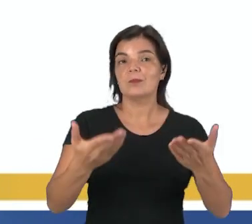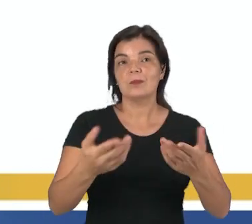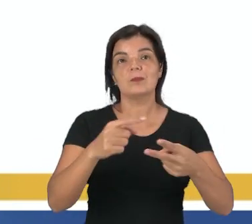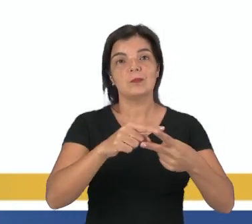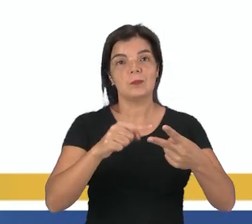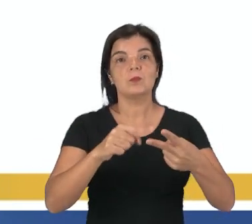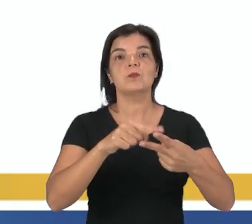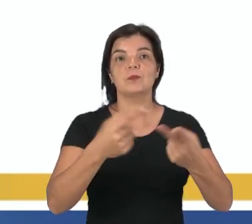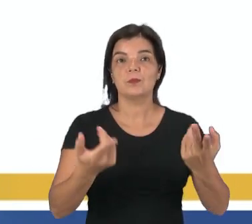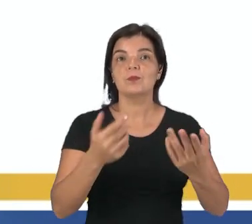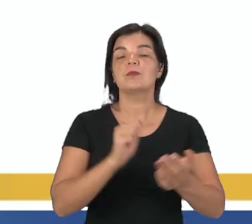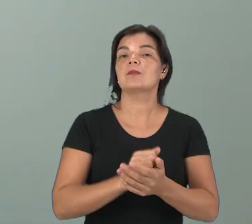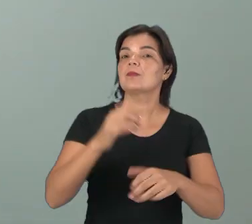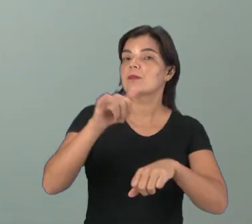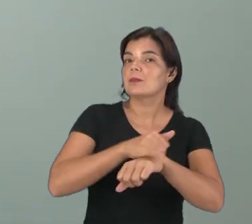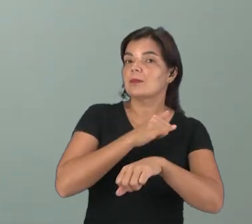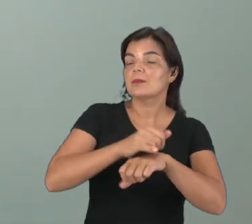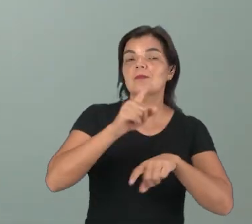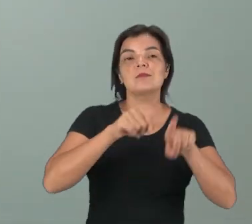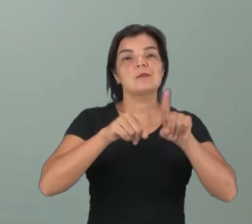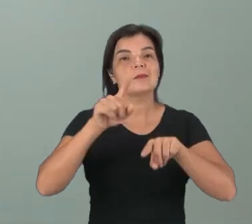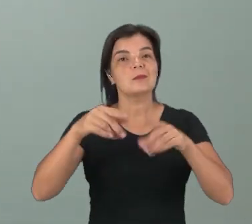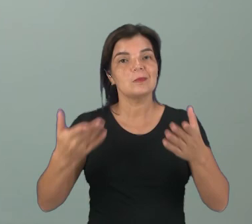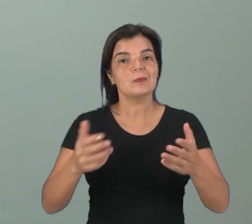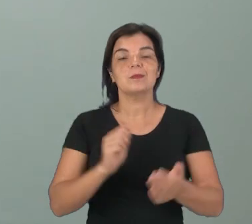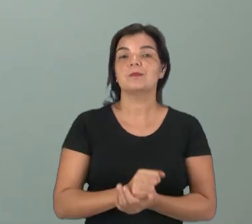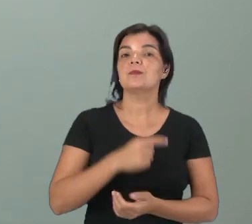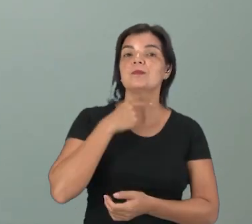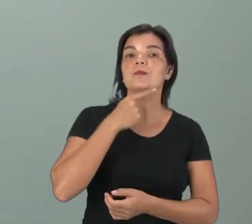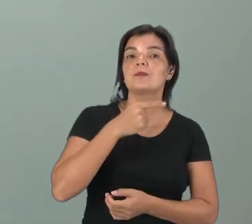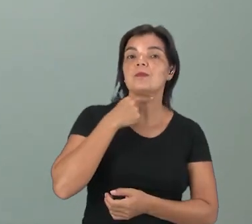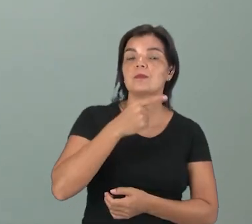esses dois casos através de estratégias variadas. Se ficou